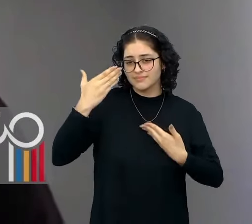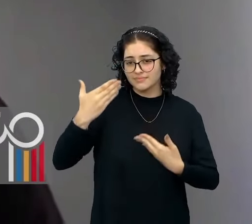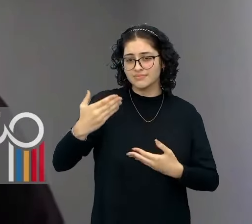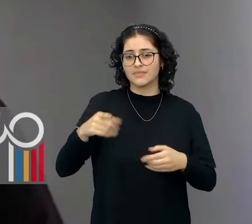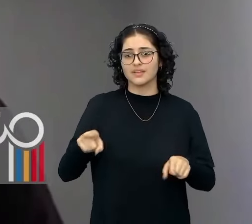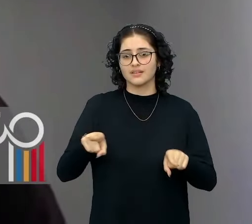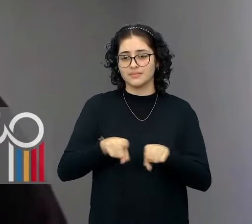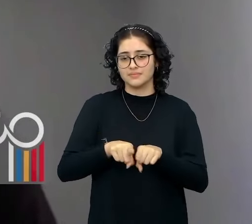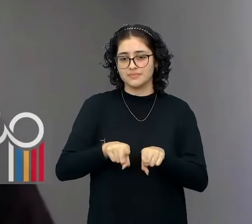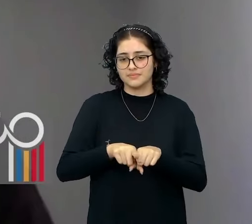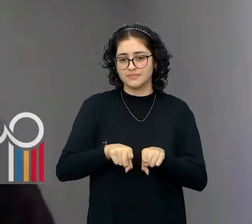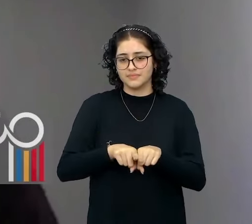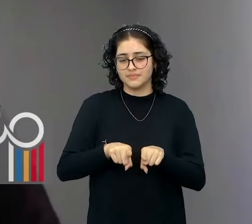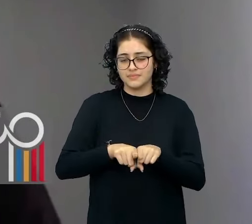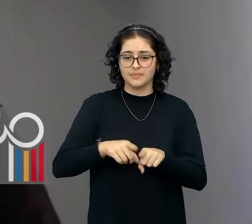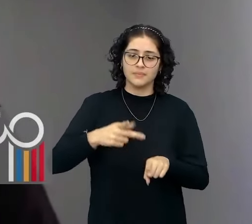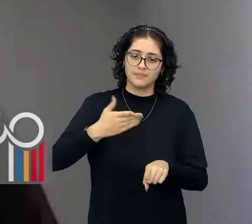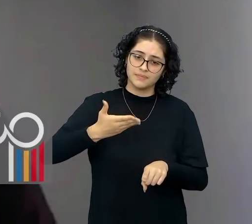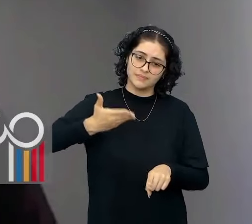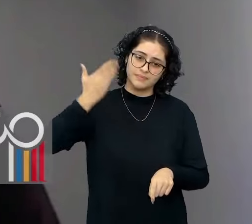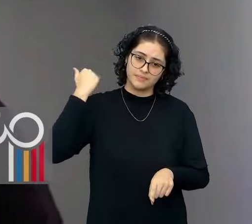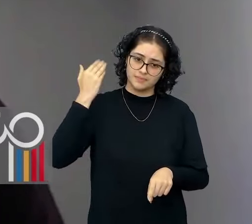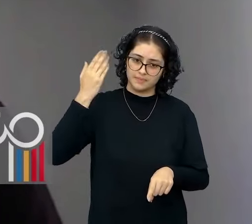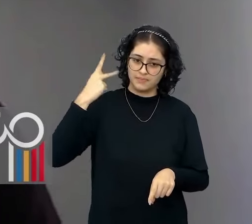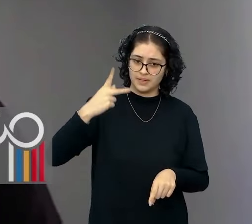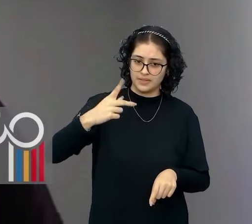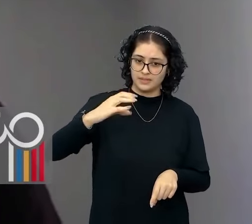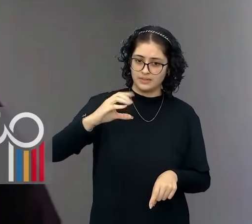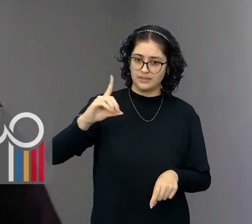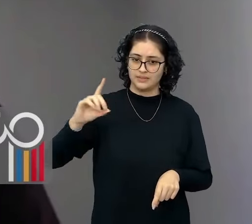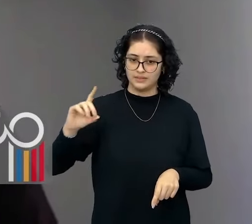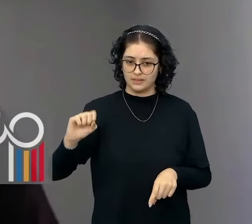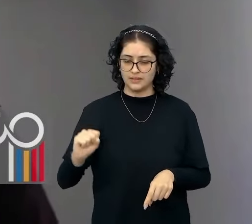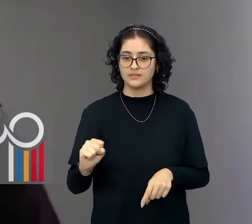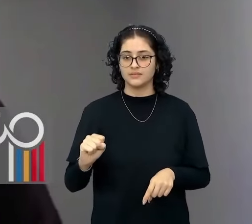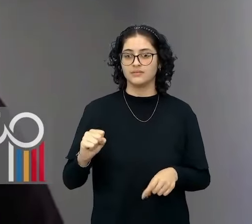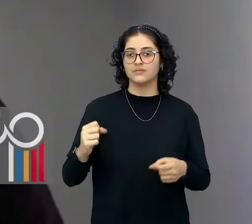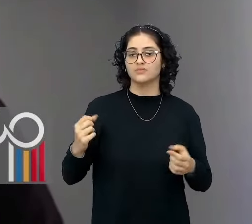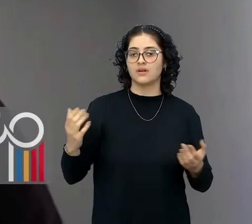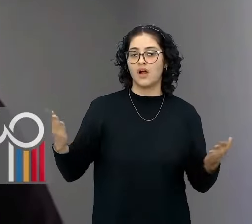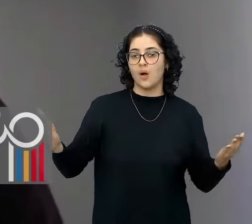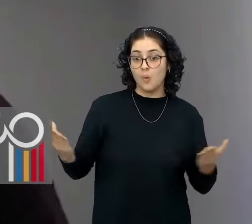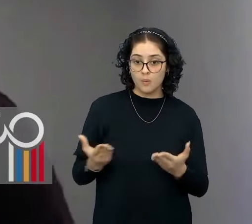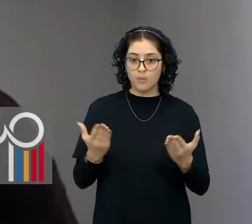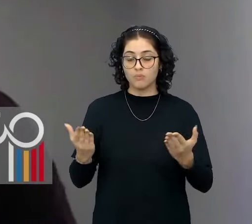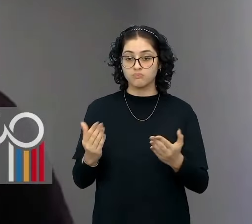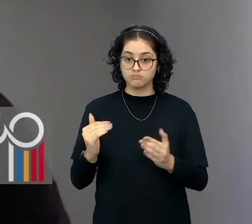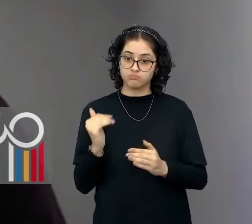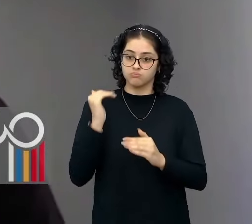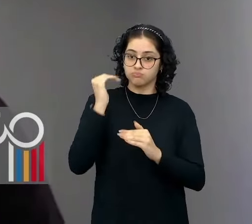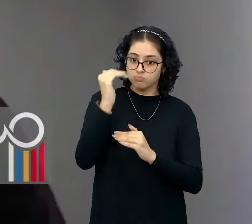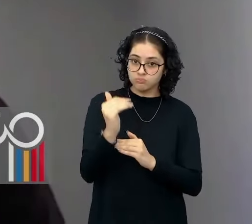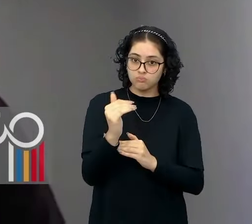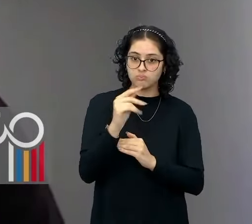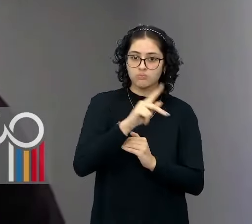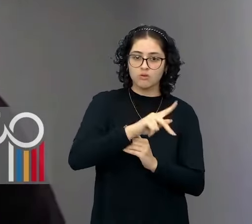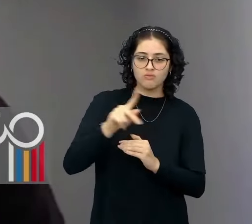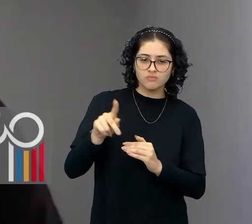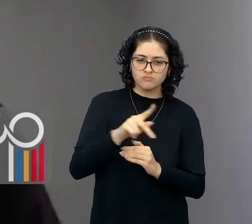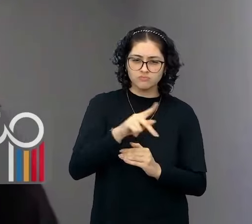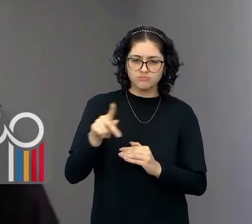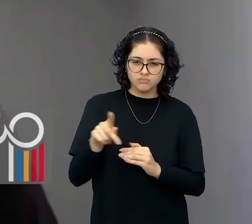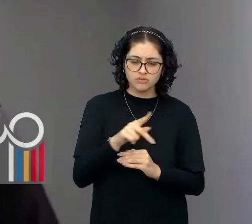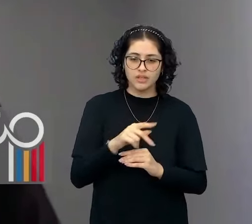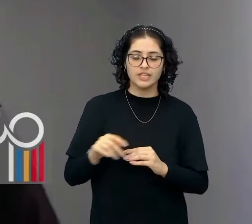aos antigos PCNPs, e hoje são PECs, né, são professor especialista em currículo, né,